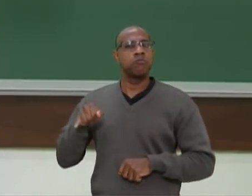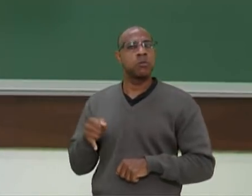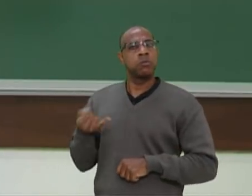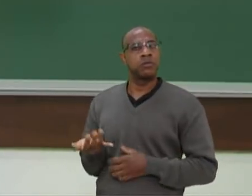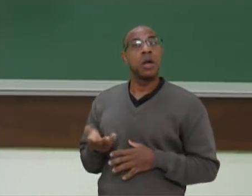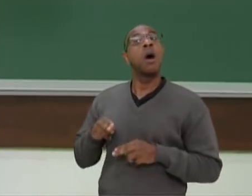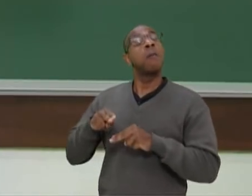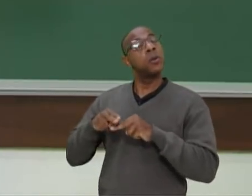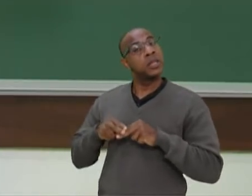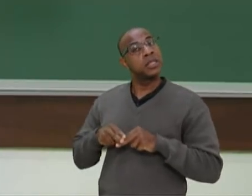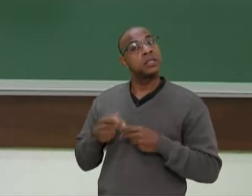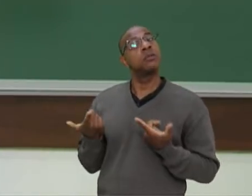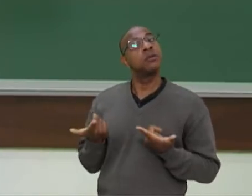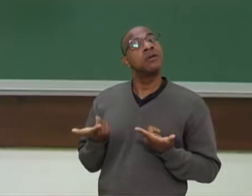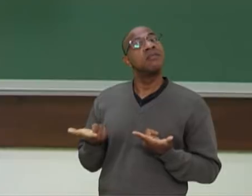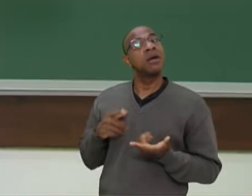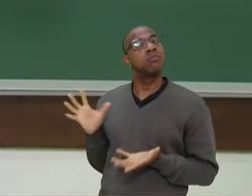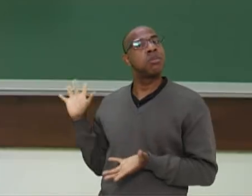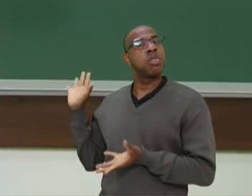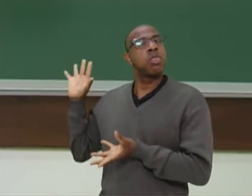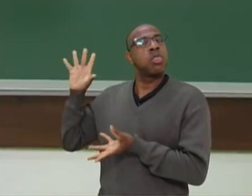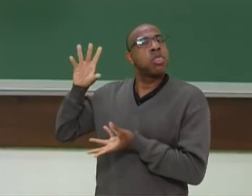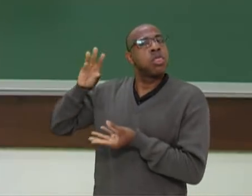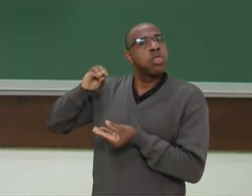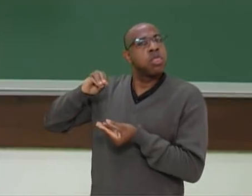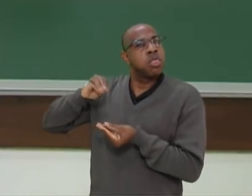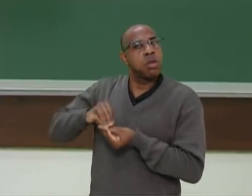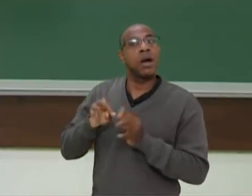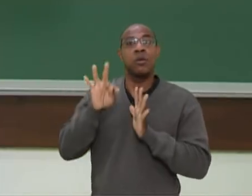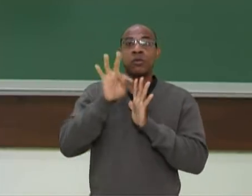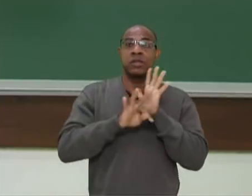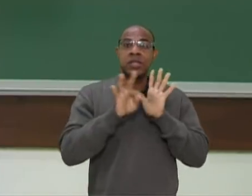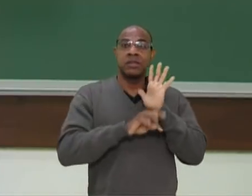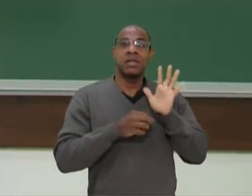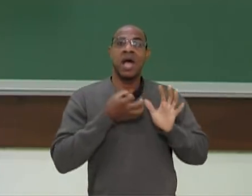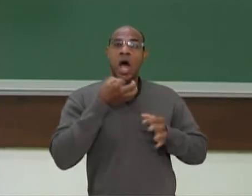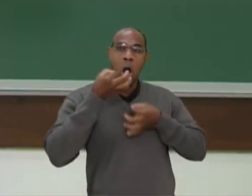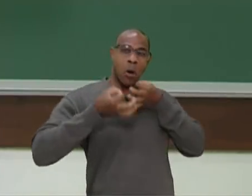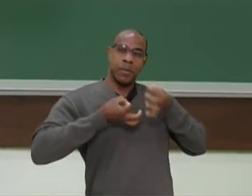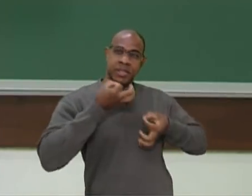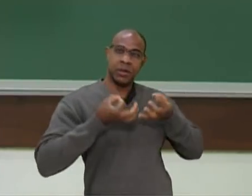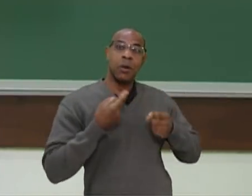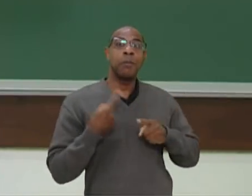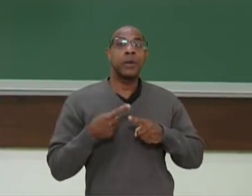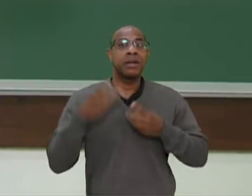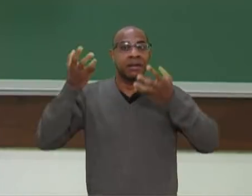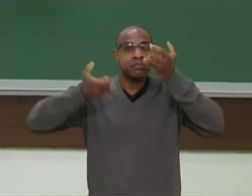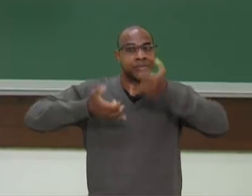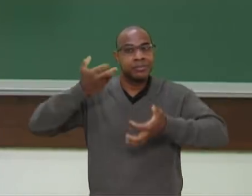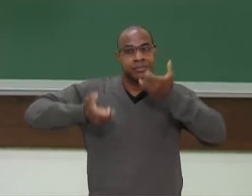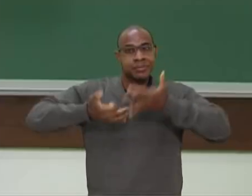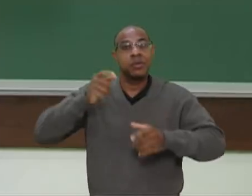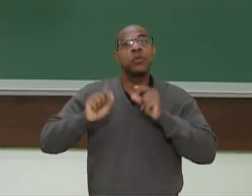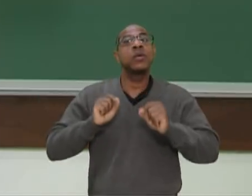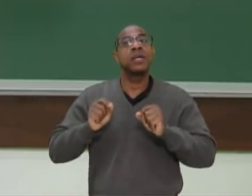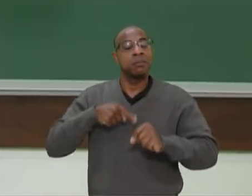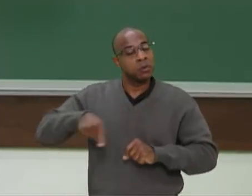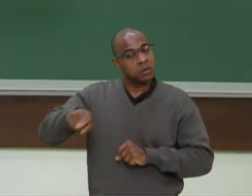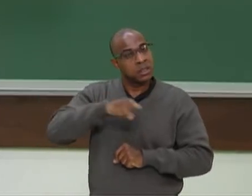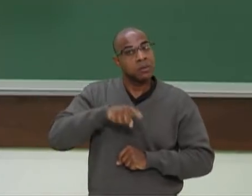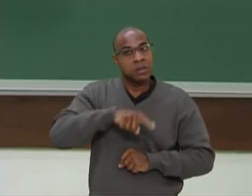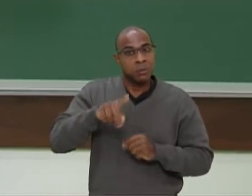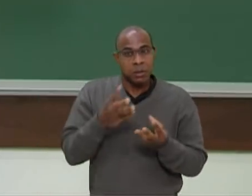por isso eu vou retomar essa aula de artigo de opinião, porque eu quero trabalhar com vocês para que vocês